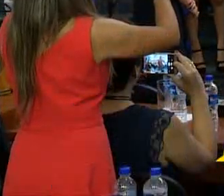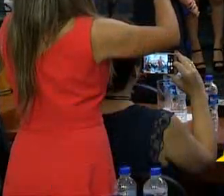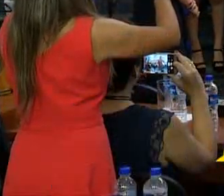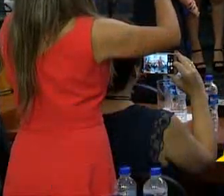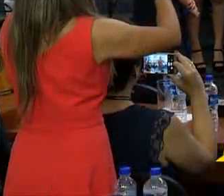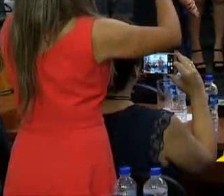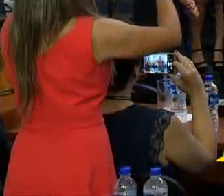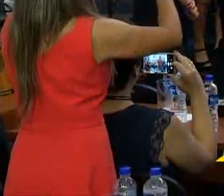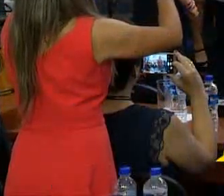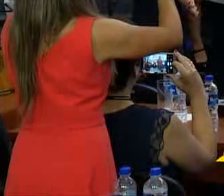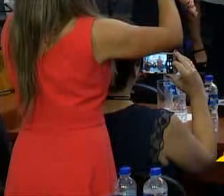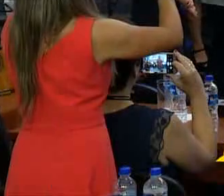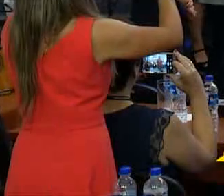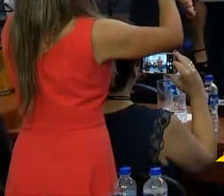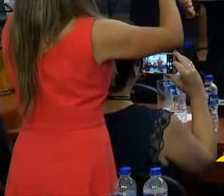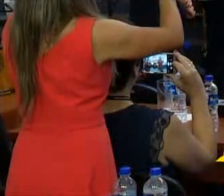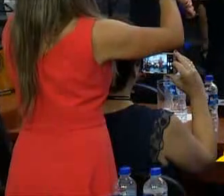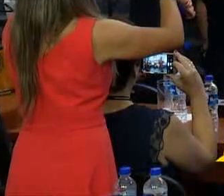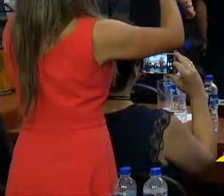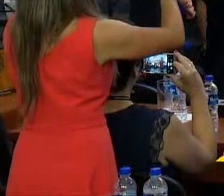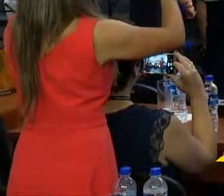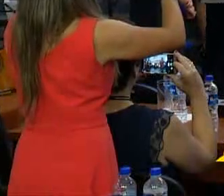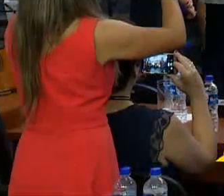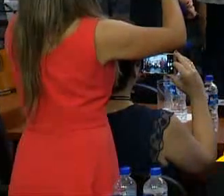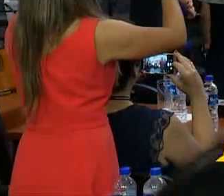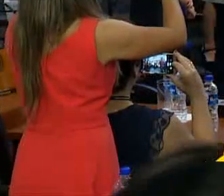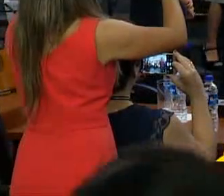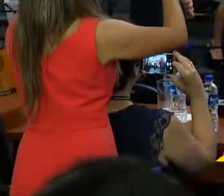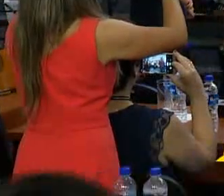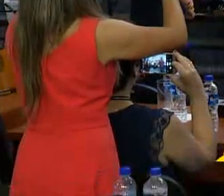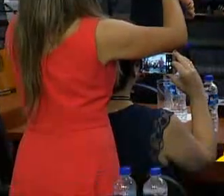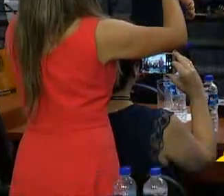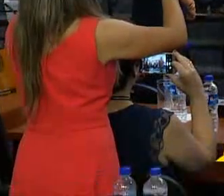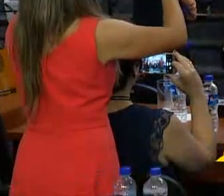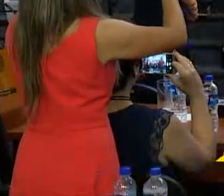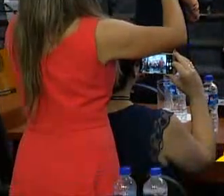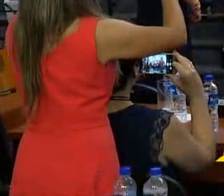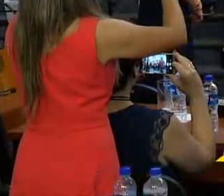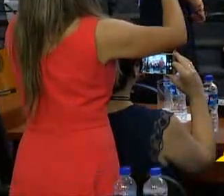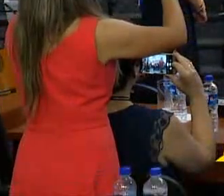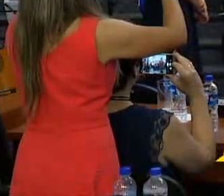Vereadora Yara Bernardi, Paulo Sorans.